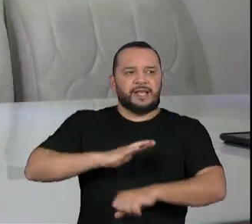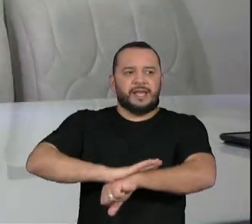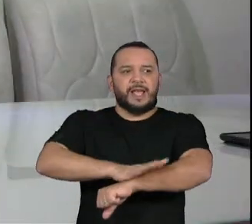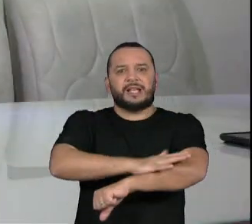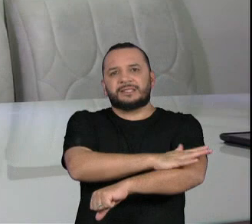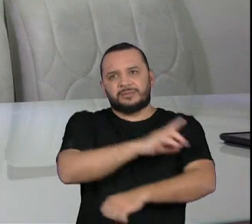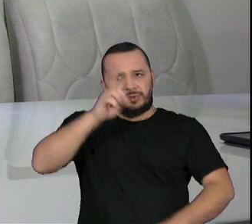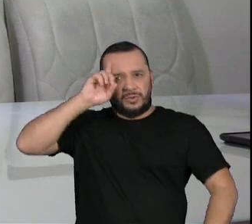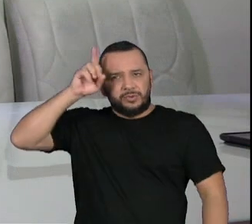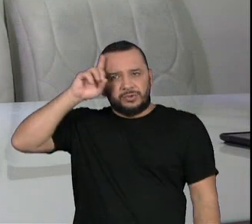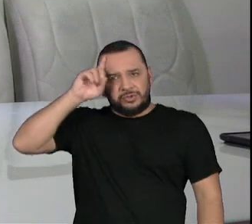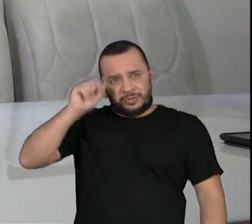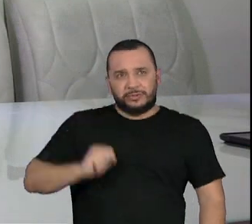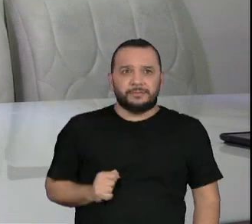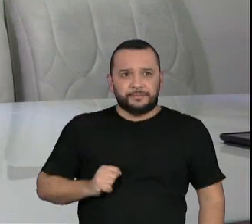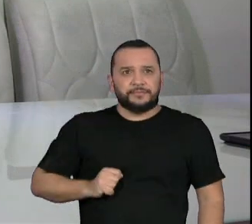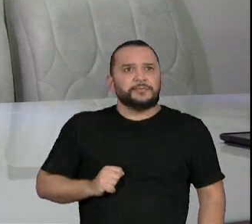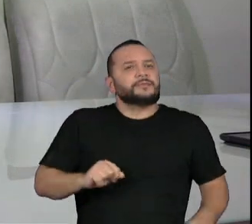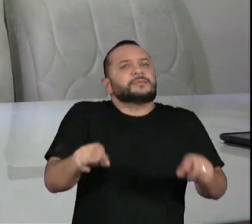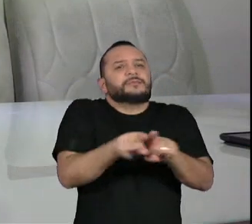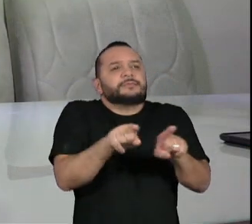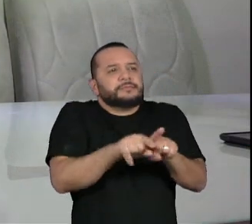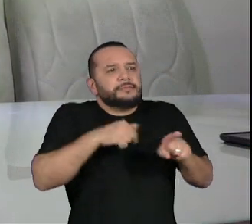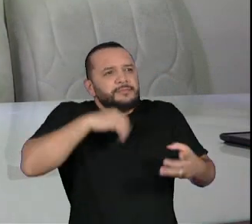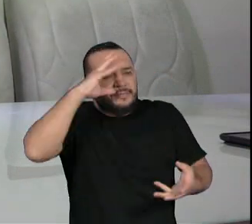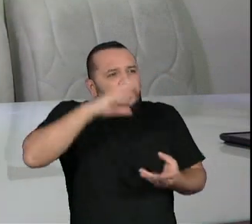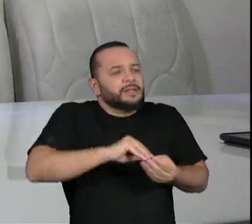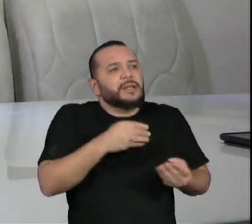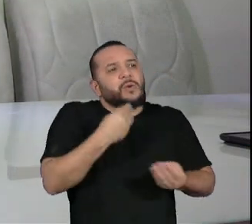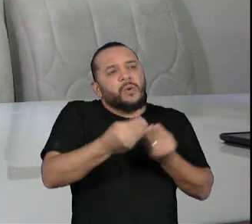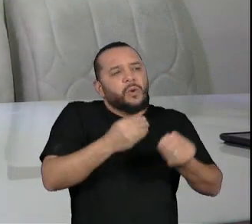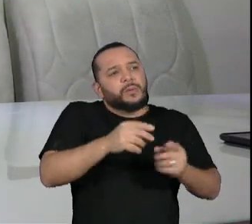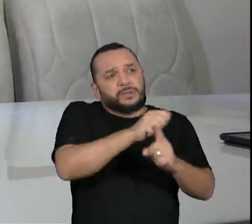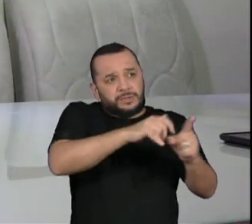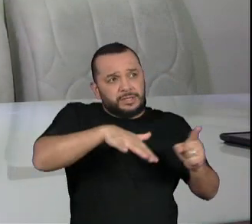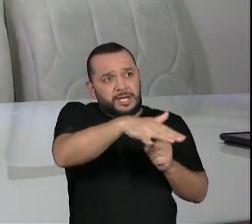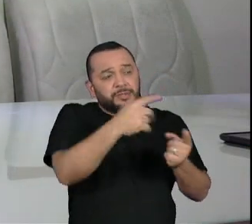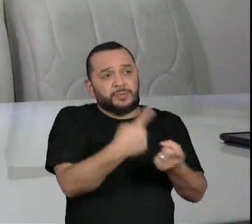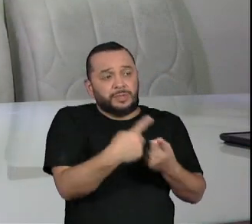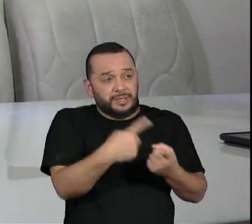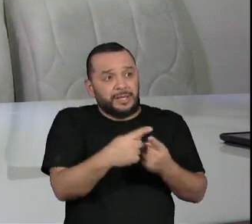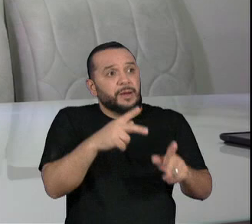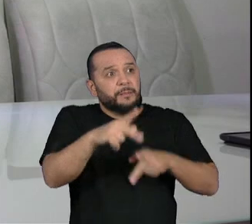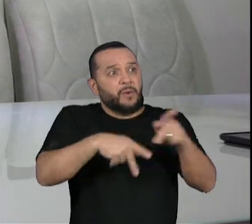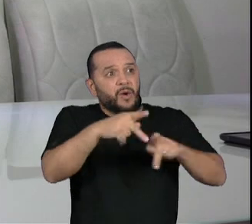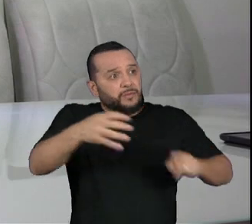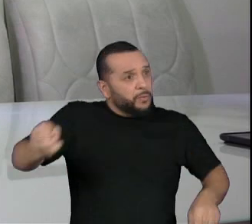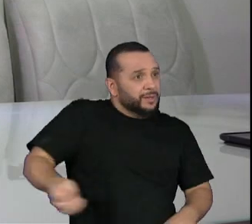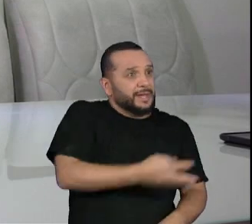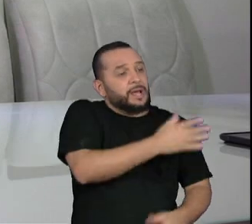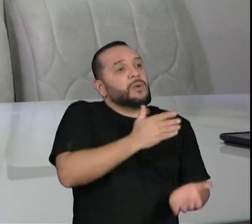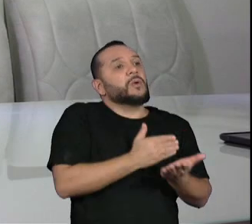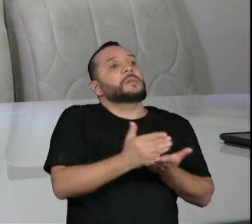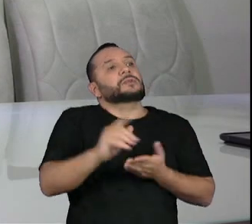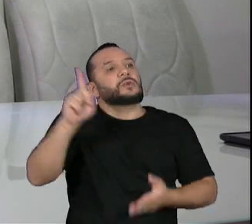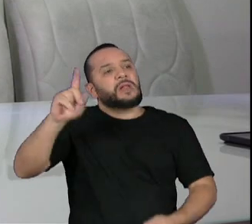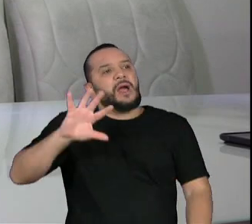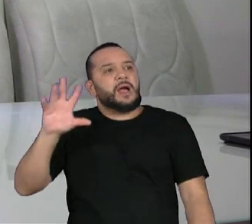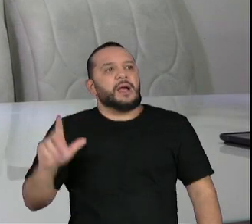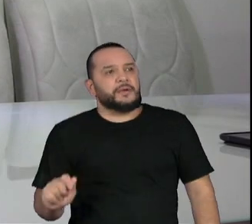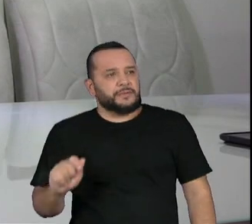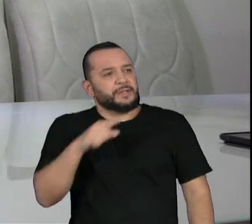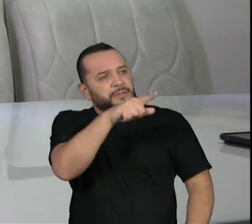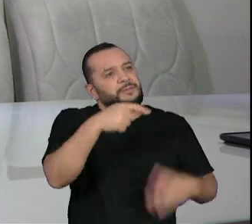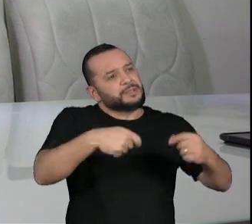entender como o nosso mundo se configura, até porque as primeiras civilizações modernas aconteceram na África. Então não se trata apenas de conhecer a